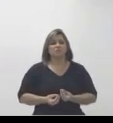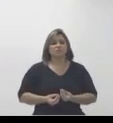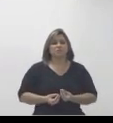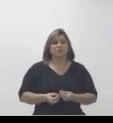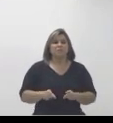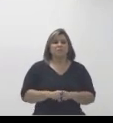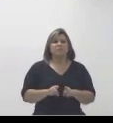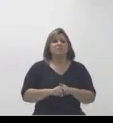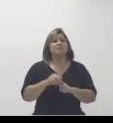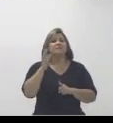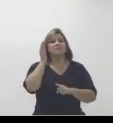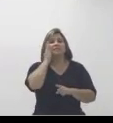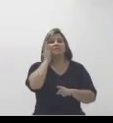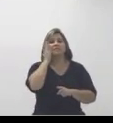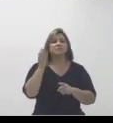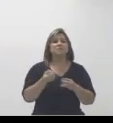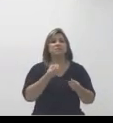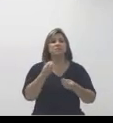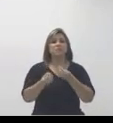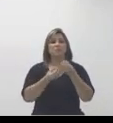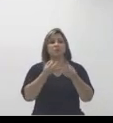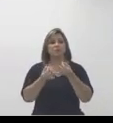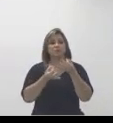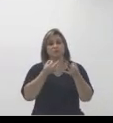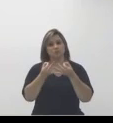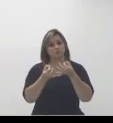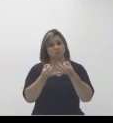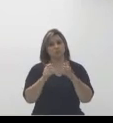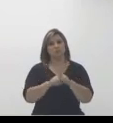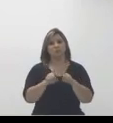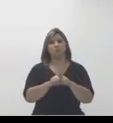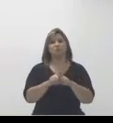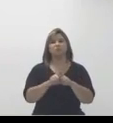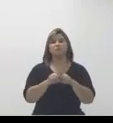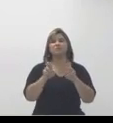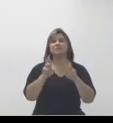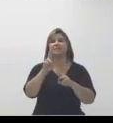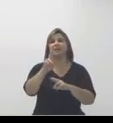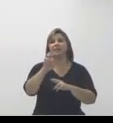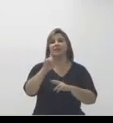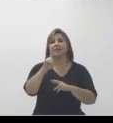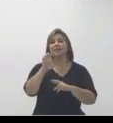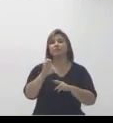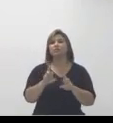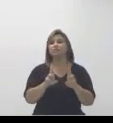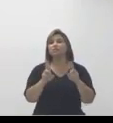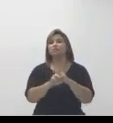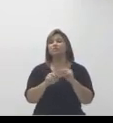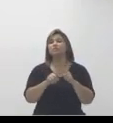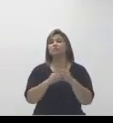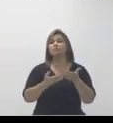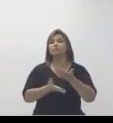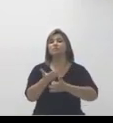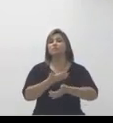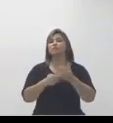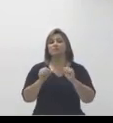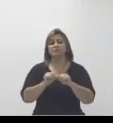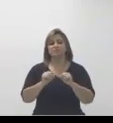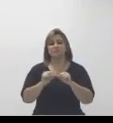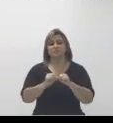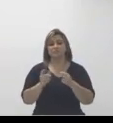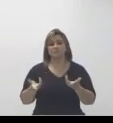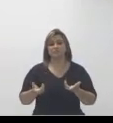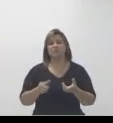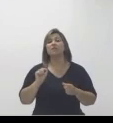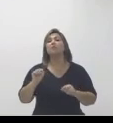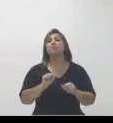tentar construir ou tentar discutir como é que está essa rede lá e como é que tá sendo é feito esses encaminhamentos né